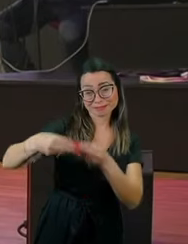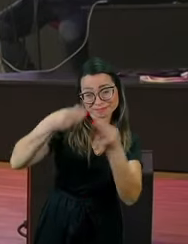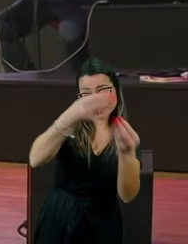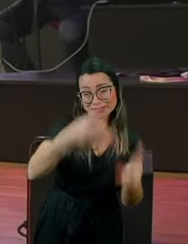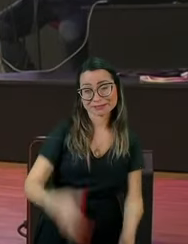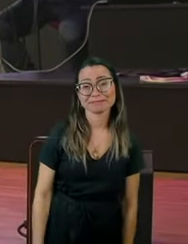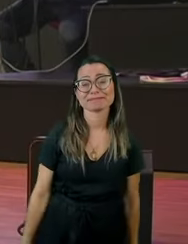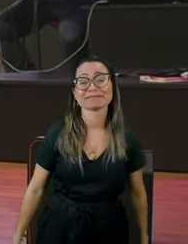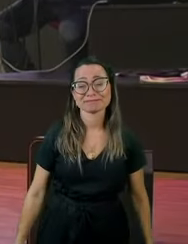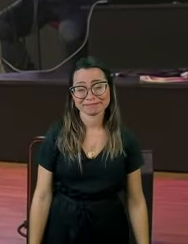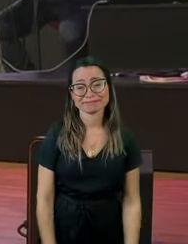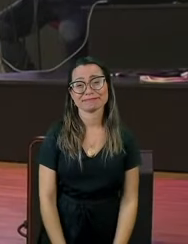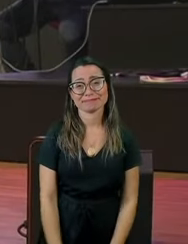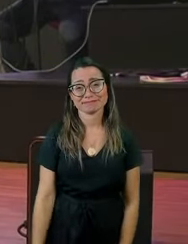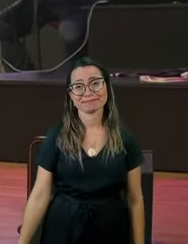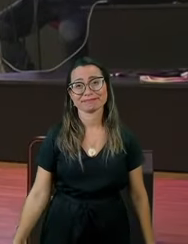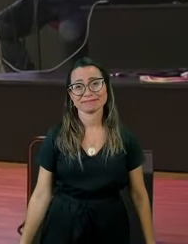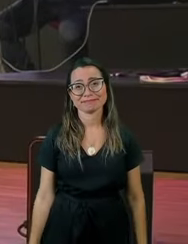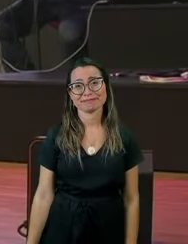que conectam mulheres.